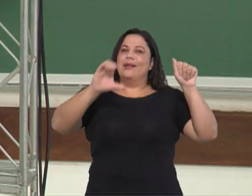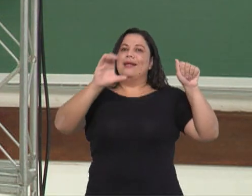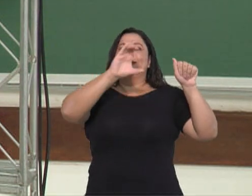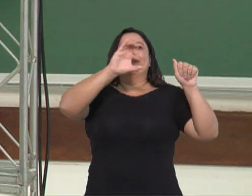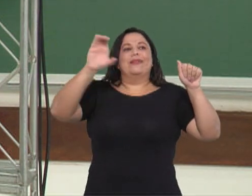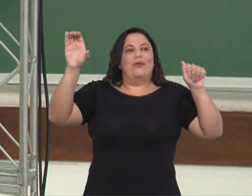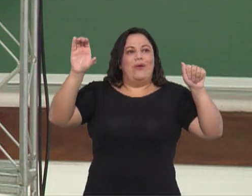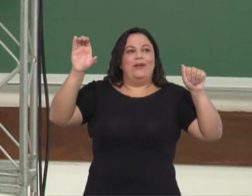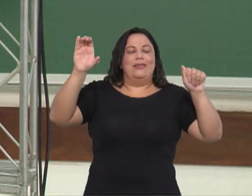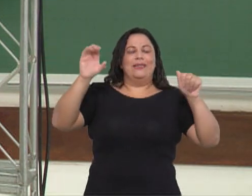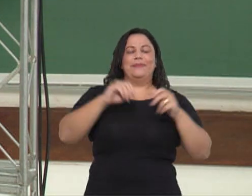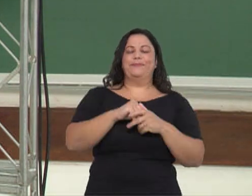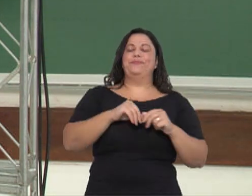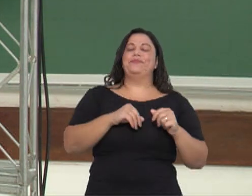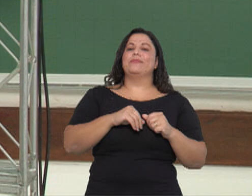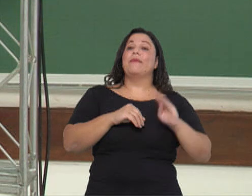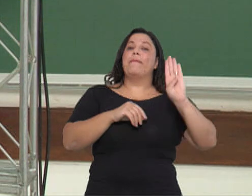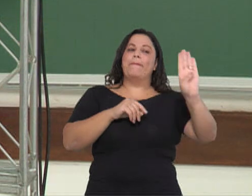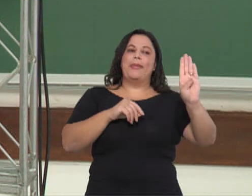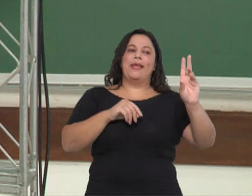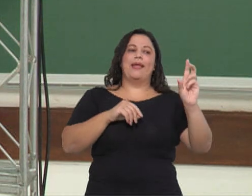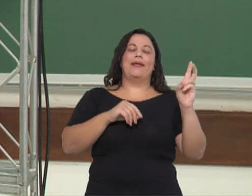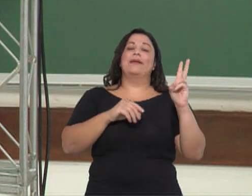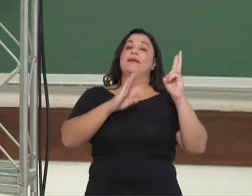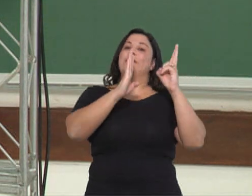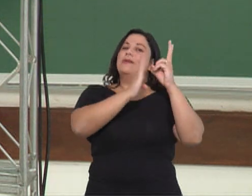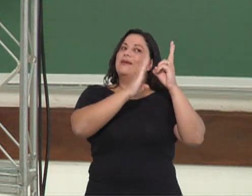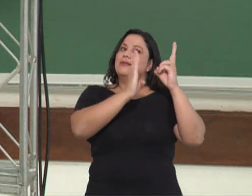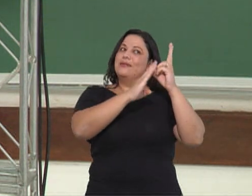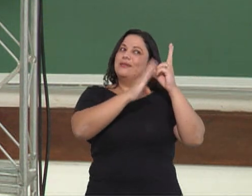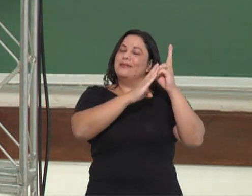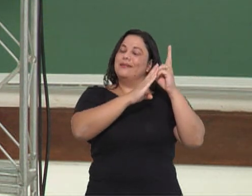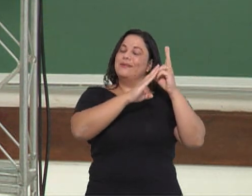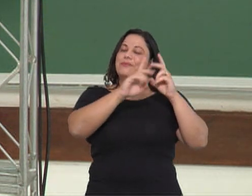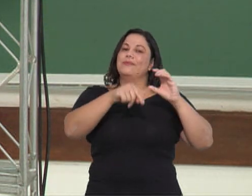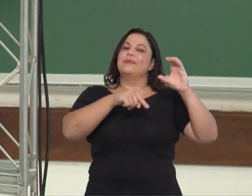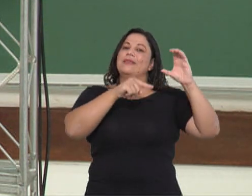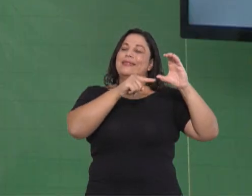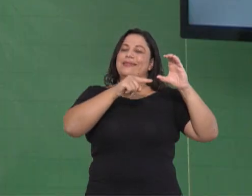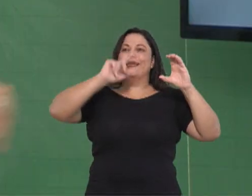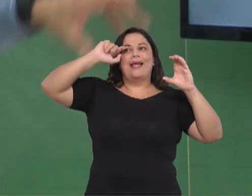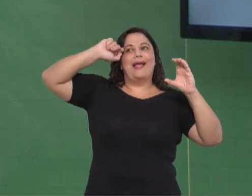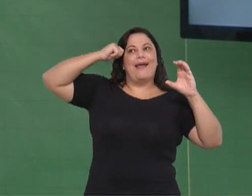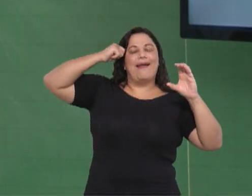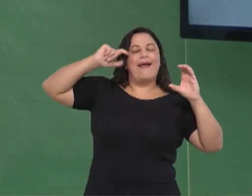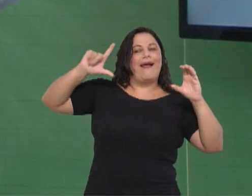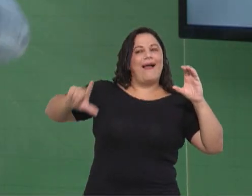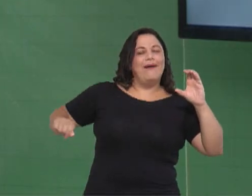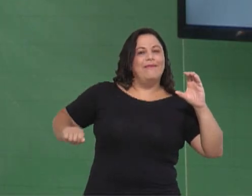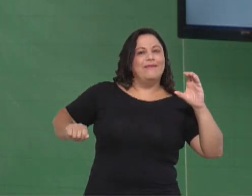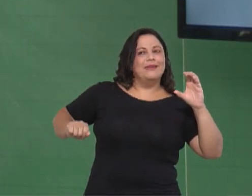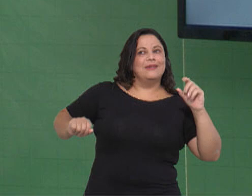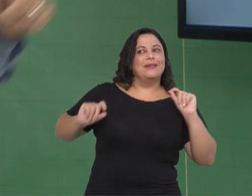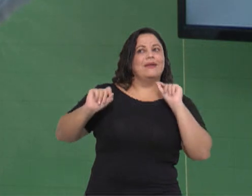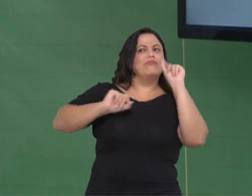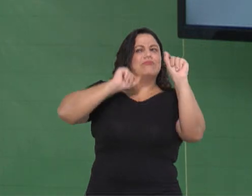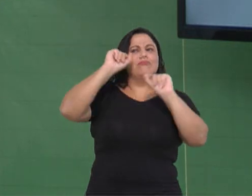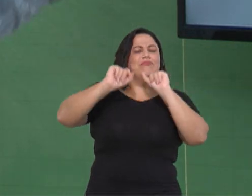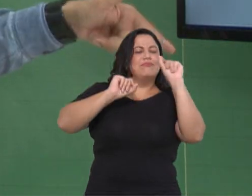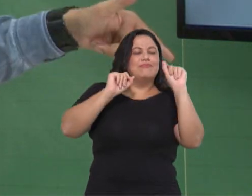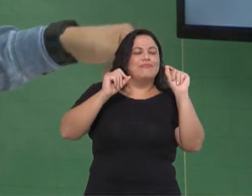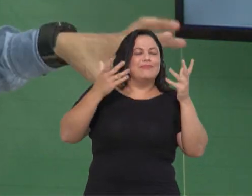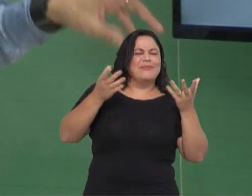católica. Letra B, indígena. Letra C, africana. Essa tá fácil, hein? Vou dar um tempo para